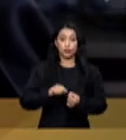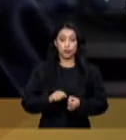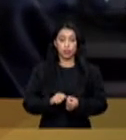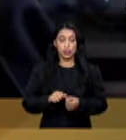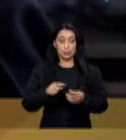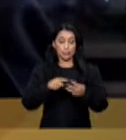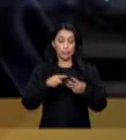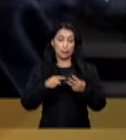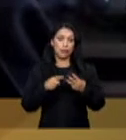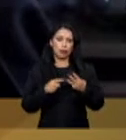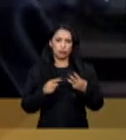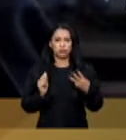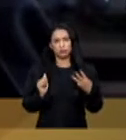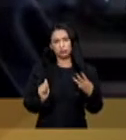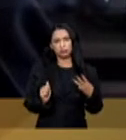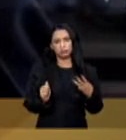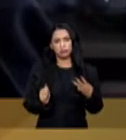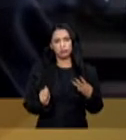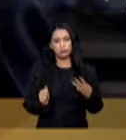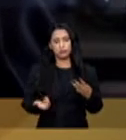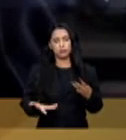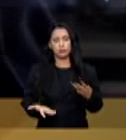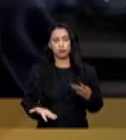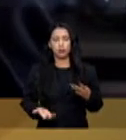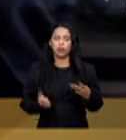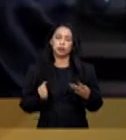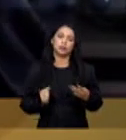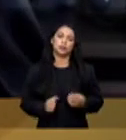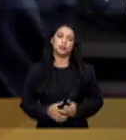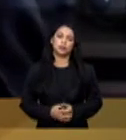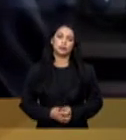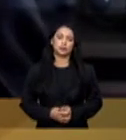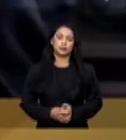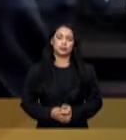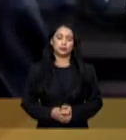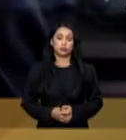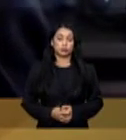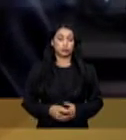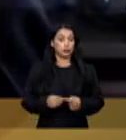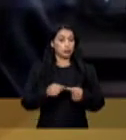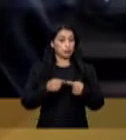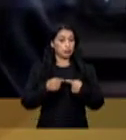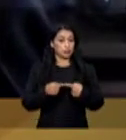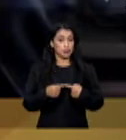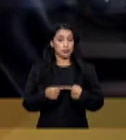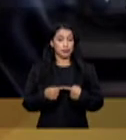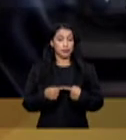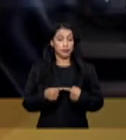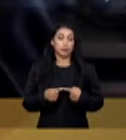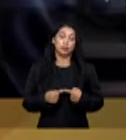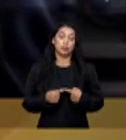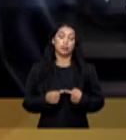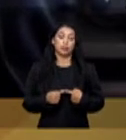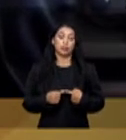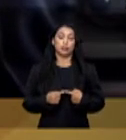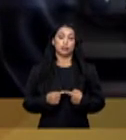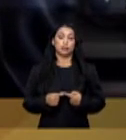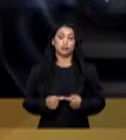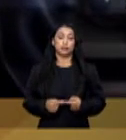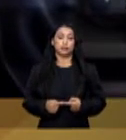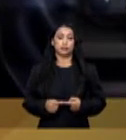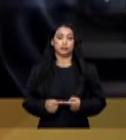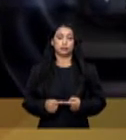três possibilidades teoricamente possíveis, presidente. A primeira é reconhecer,